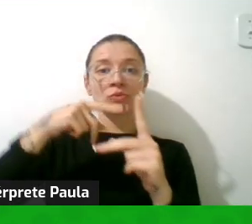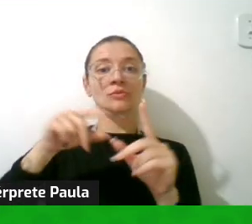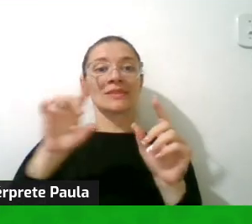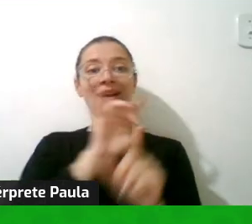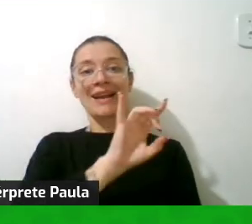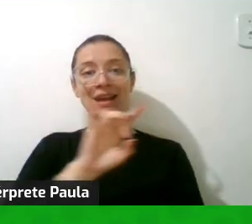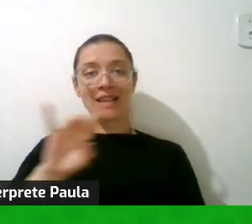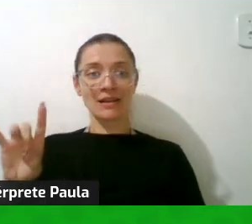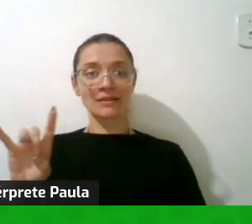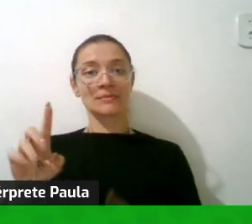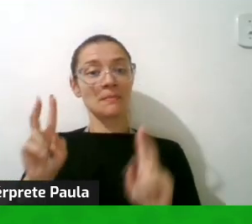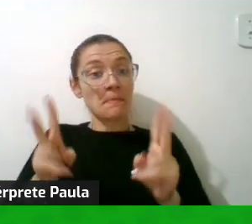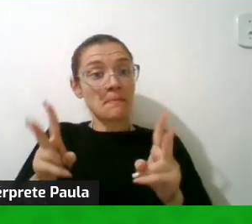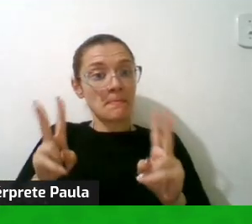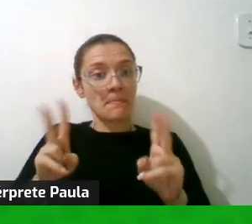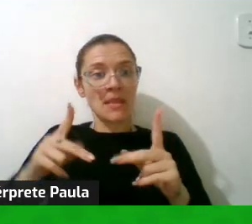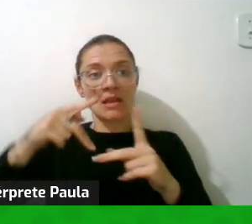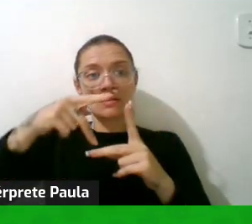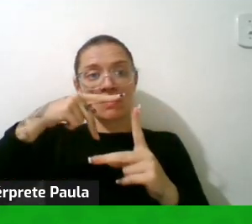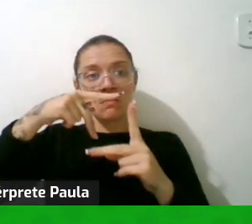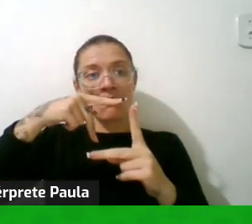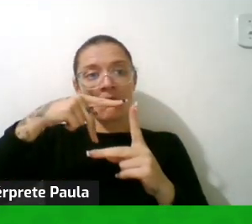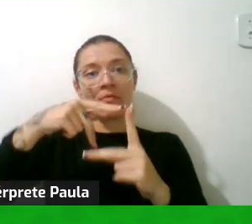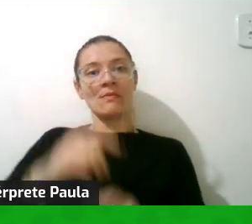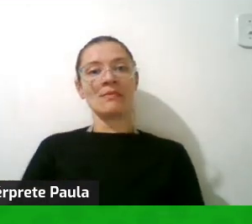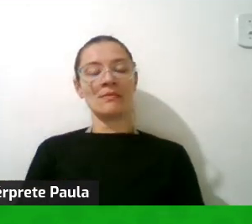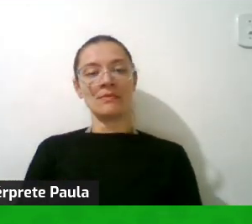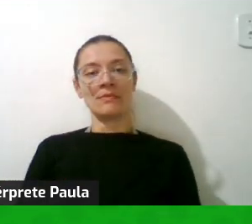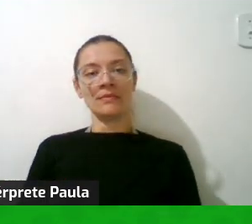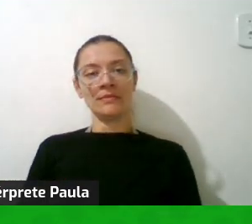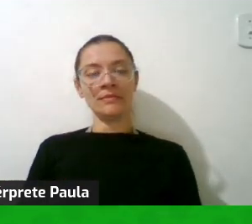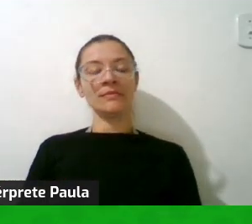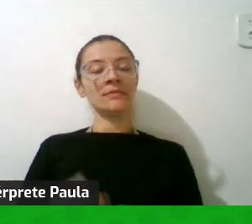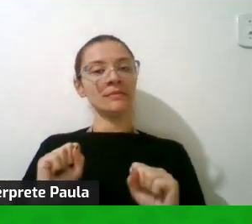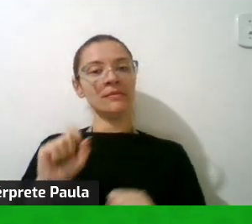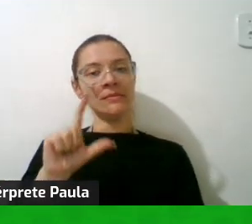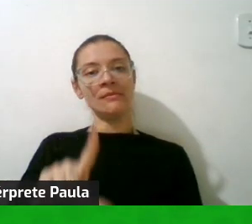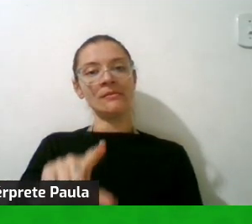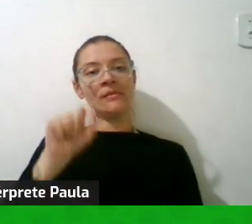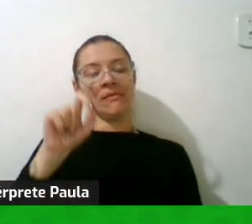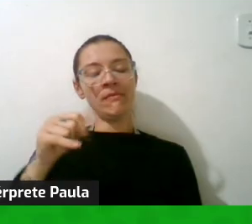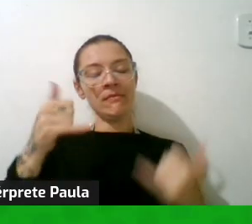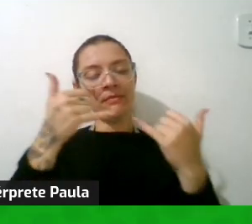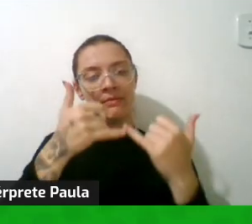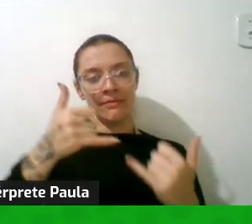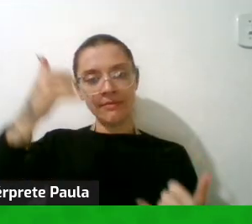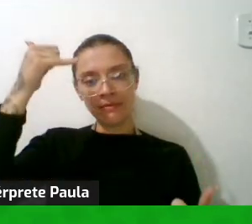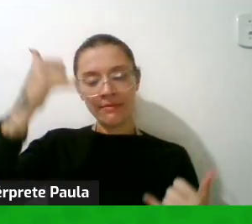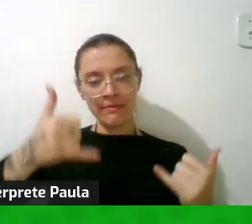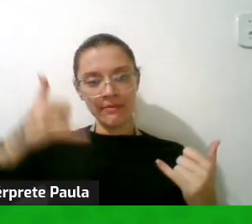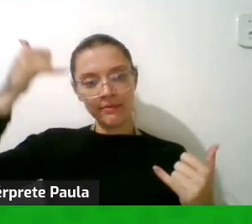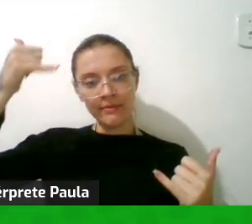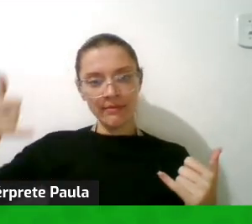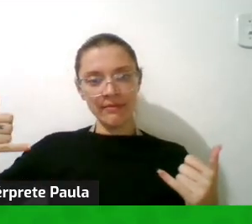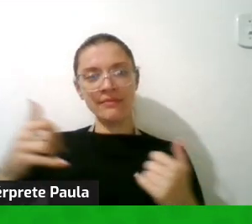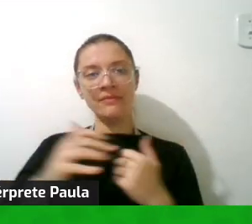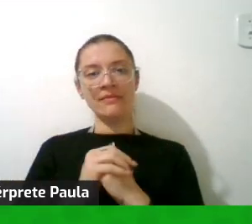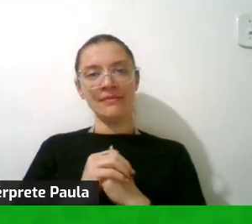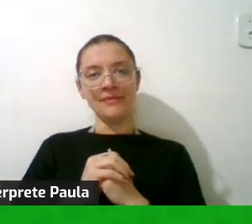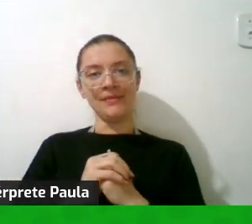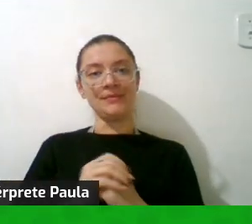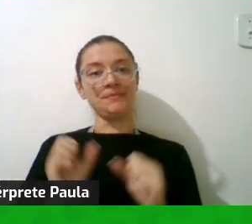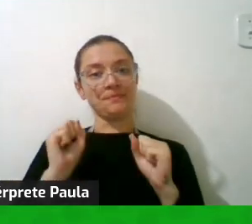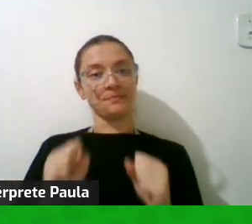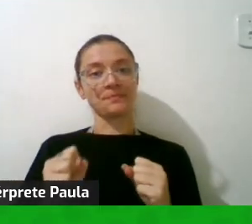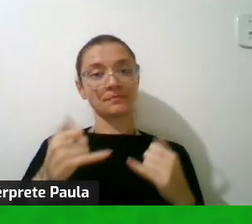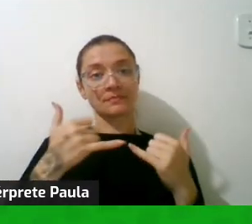todos na mesma coluna. E eu posso selecionando o gráfico em linha, gráfico aqui com duas linhas, se eu